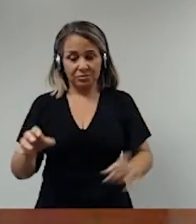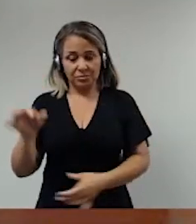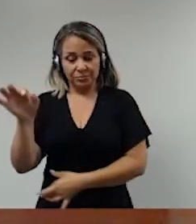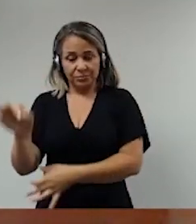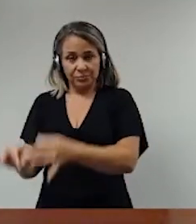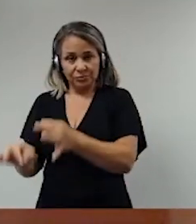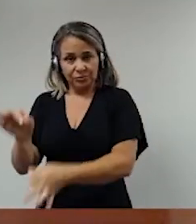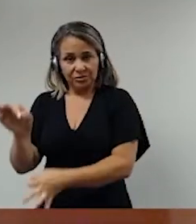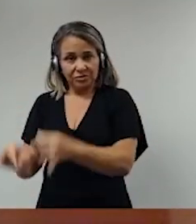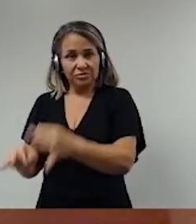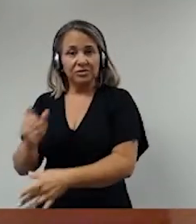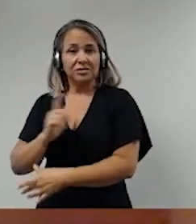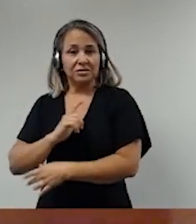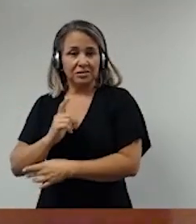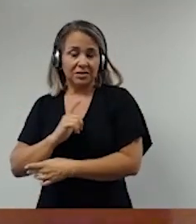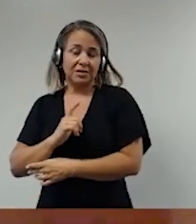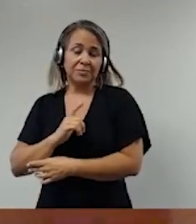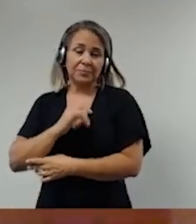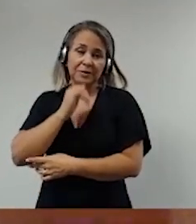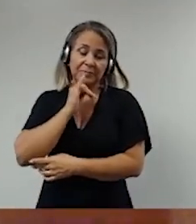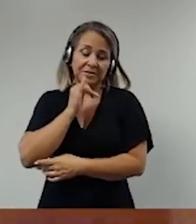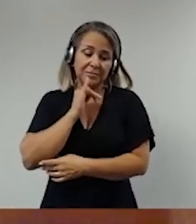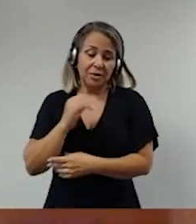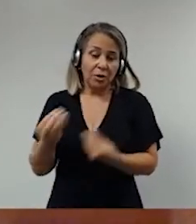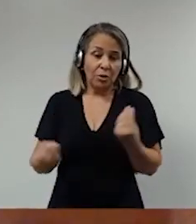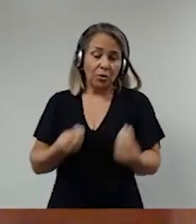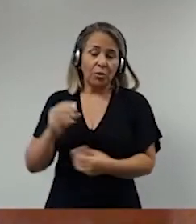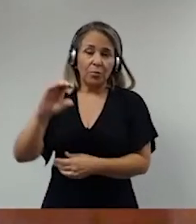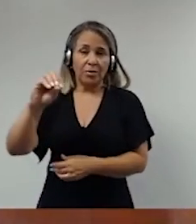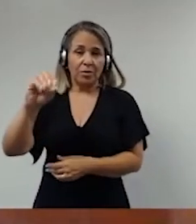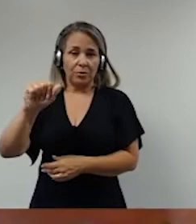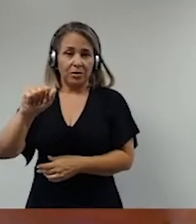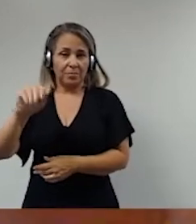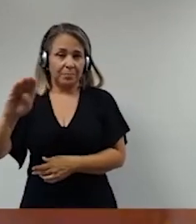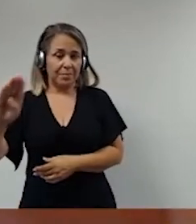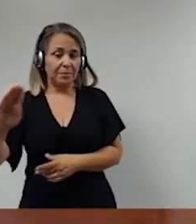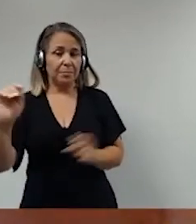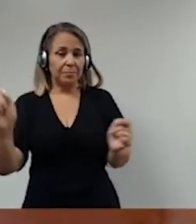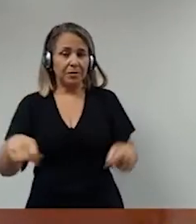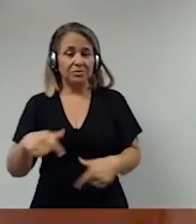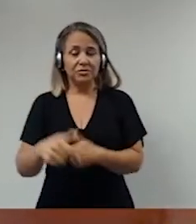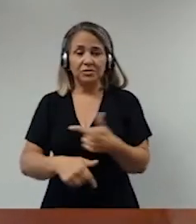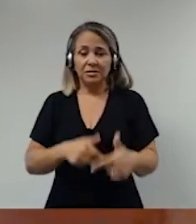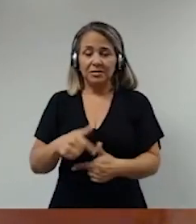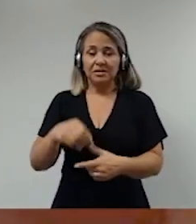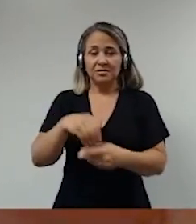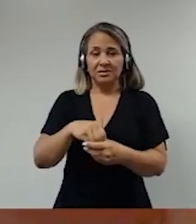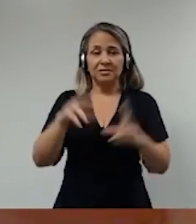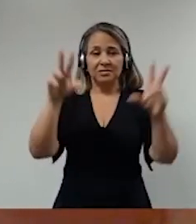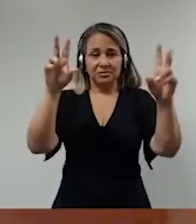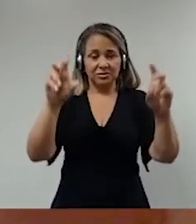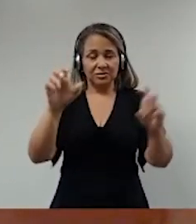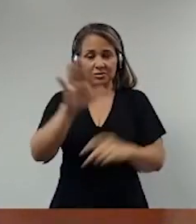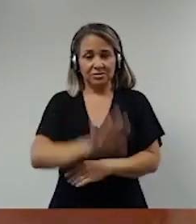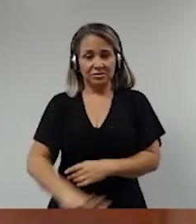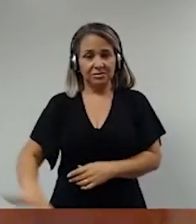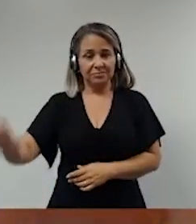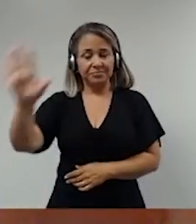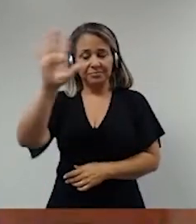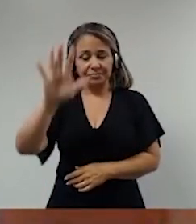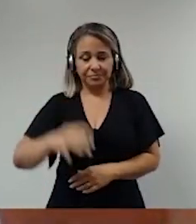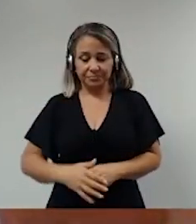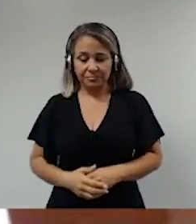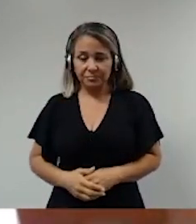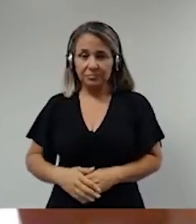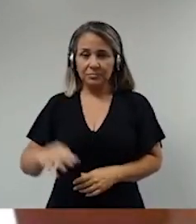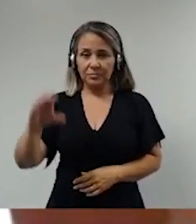jurídicas, como a OAB vai atuar nas grandes questões jurídicas, nas questões nacionais. Como, por exemplo, o Pedro Zezé falou,